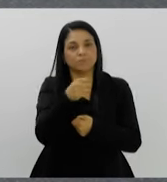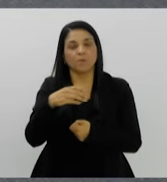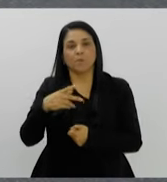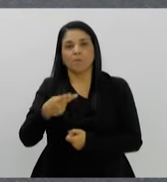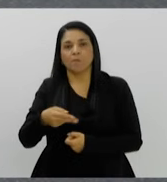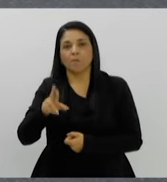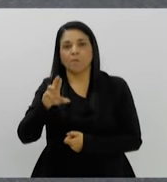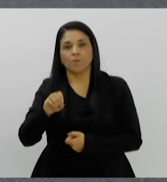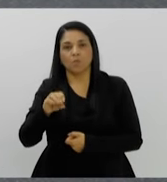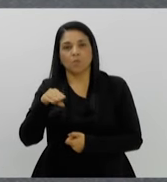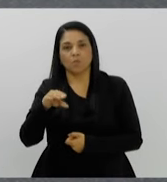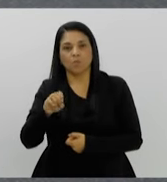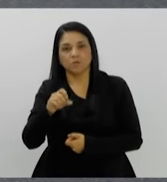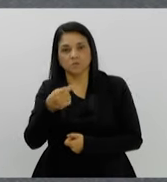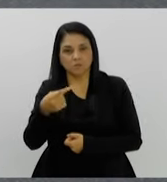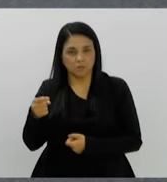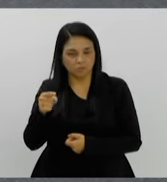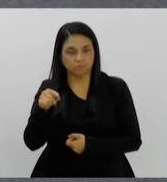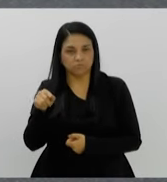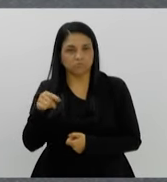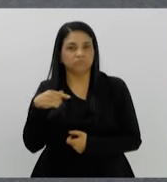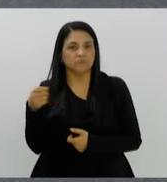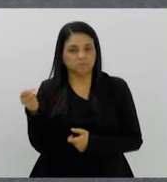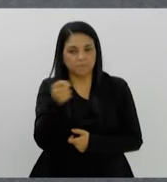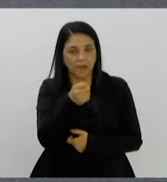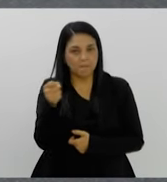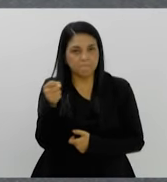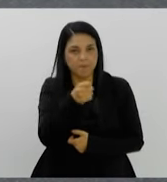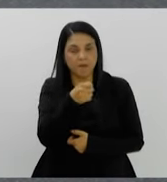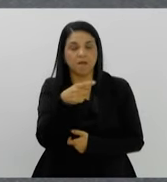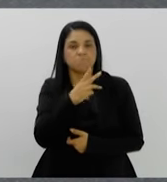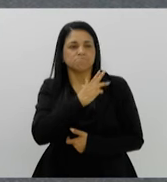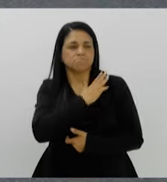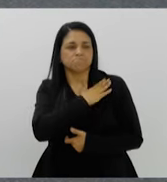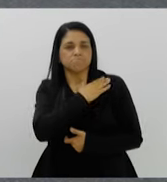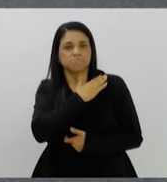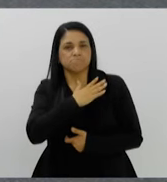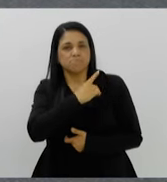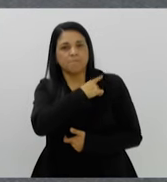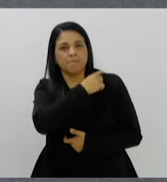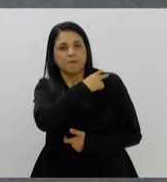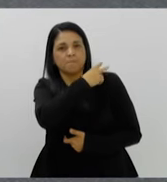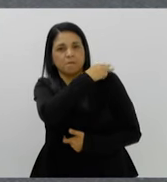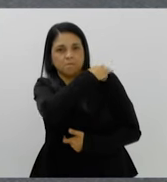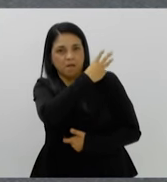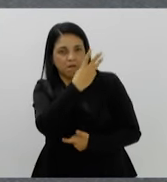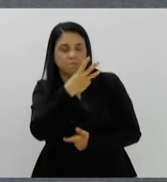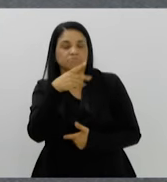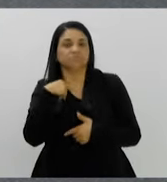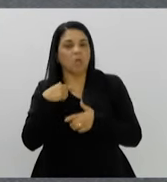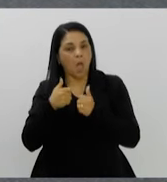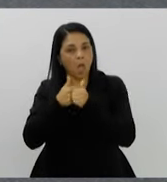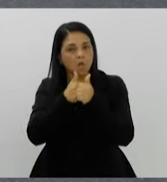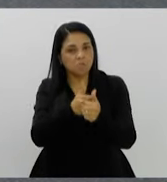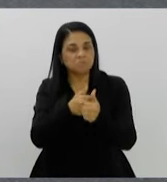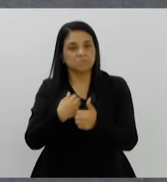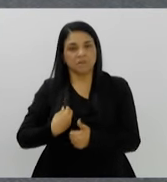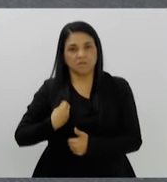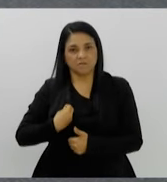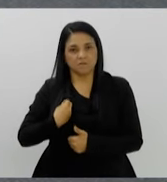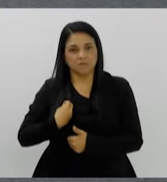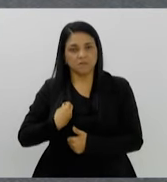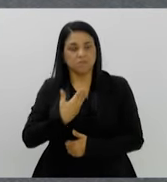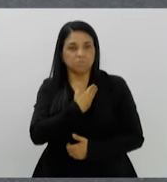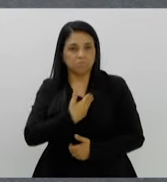todos nós que acompanhamos em alguma medida a vida pública e o serviço público aqui no estado do Rio de